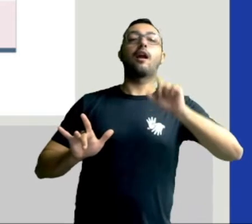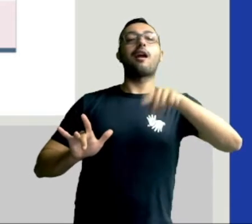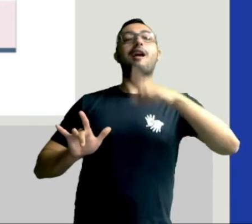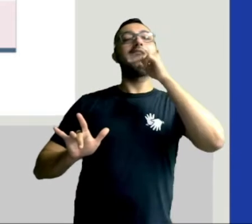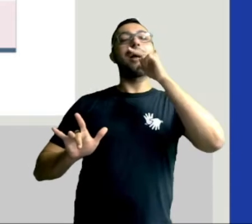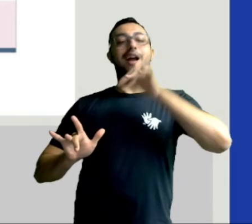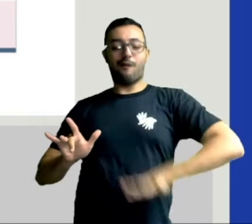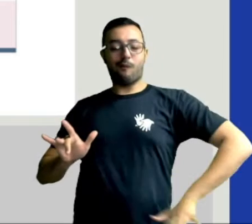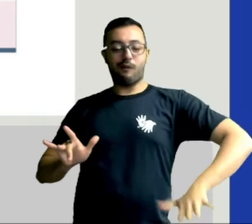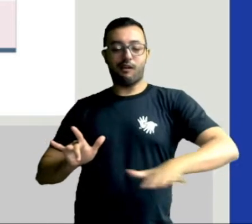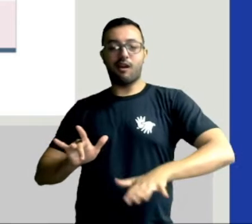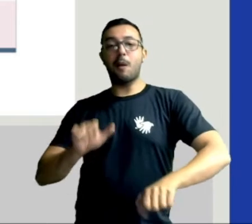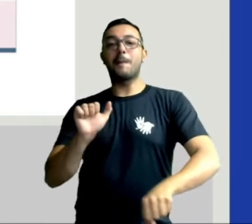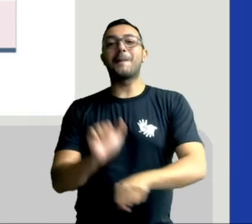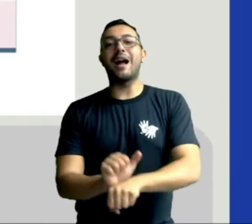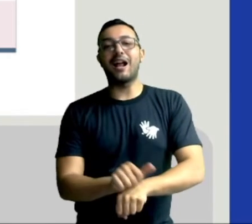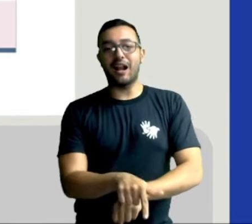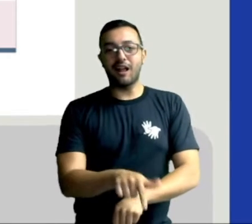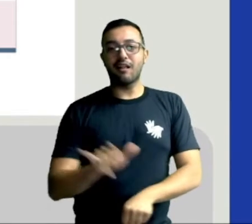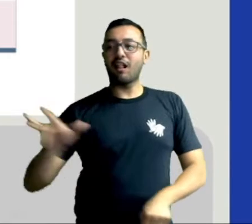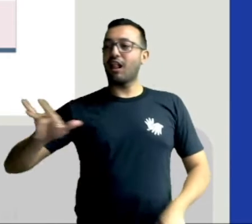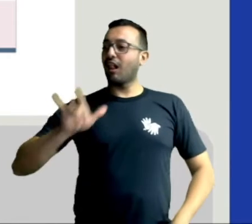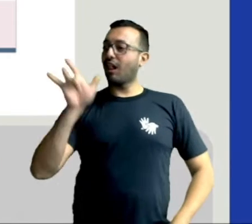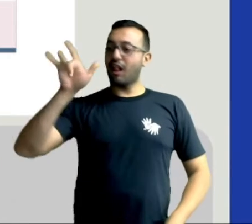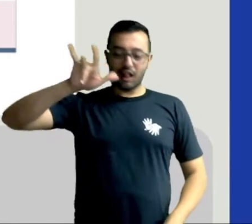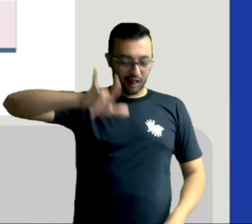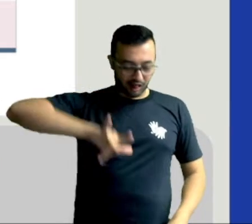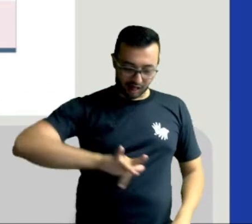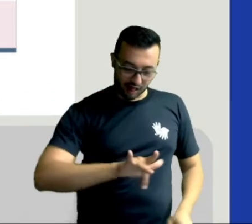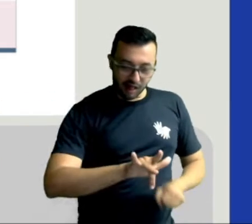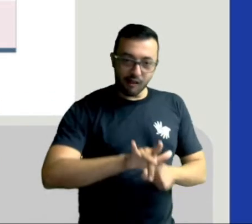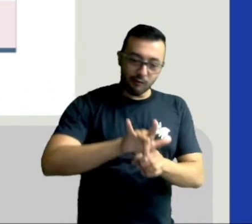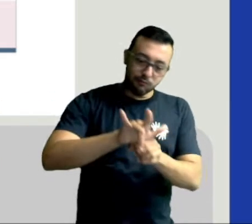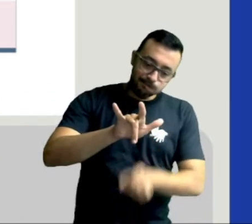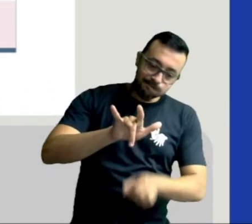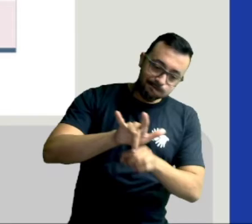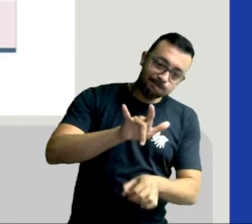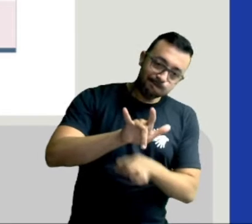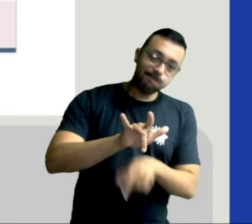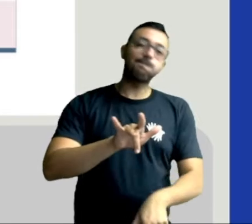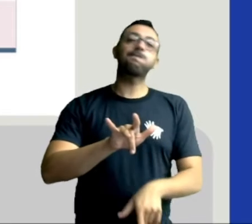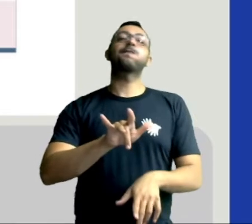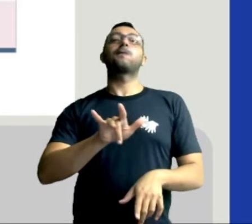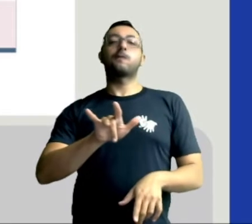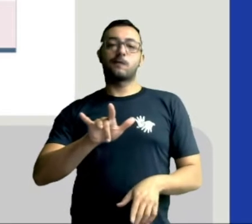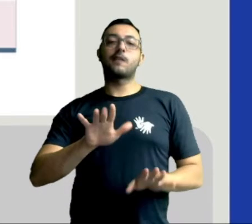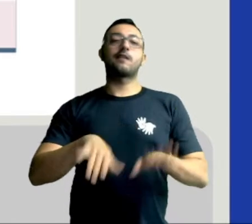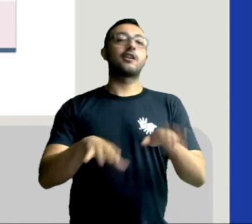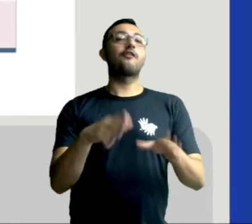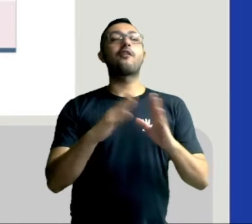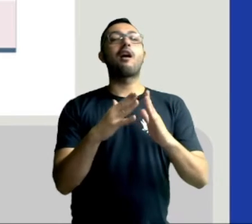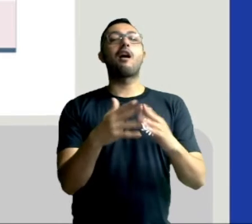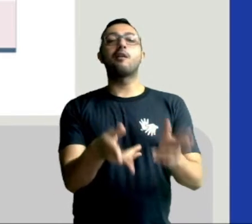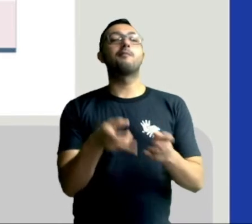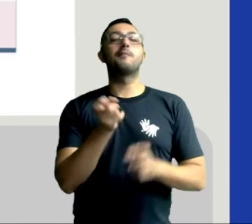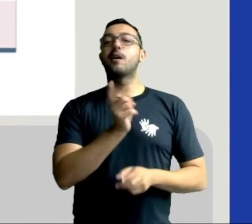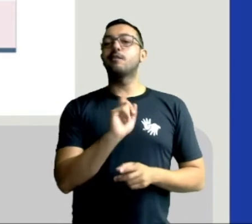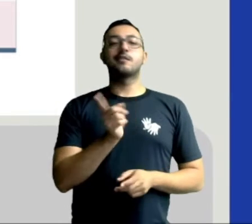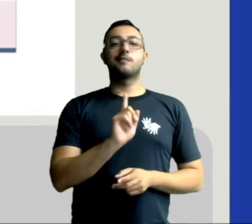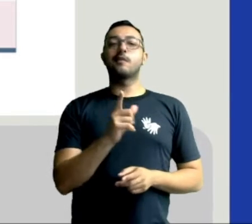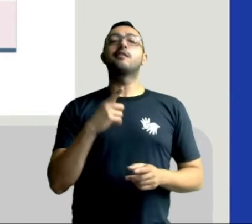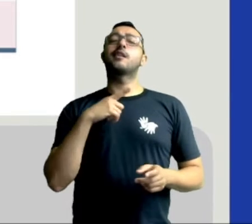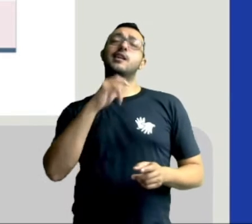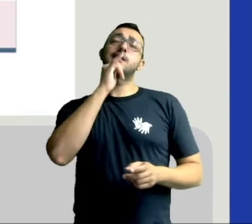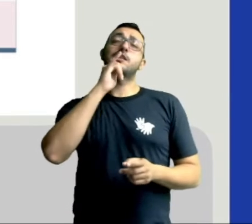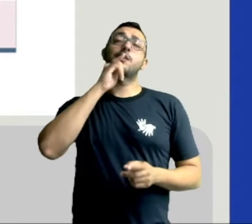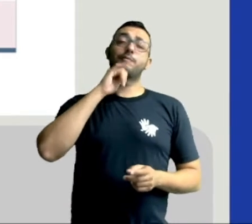parada. Né? Eles gostam de reservatórios que você acaba deixando em casa sem perceber, como pequenos vasos